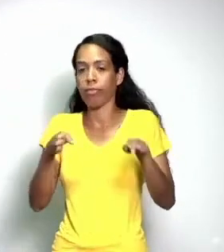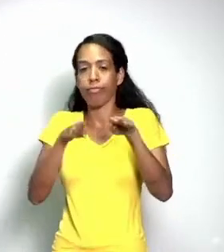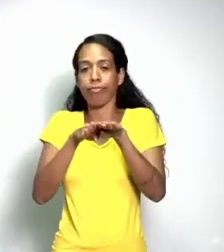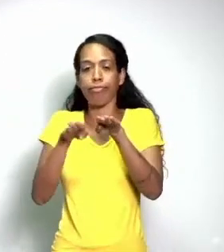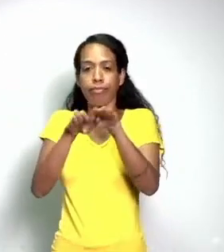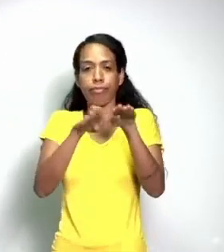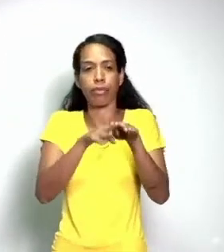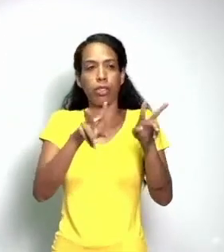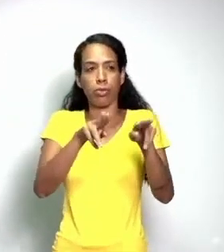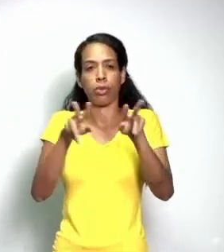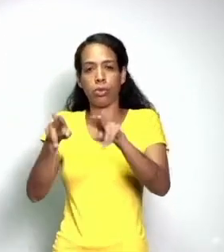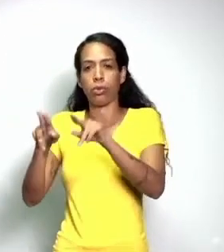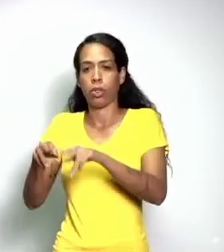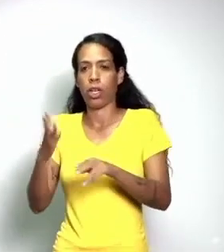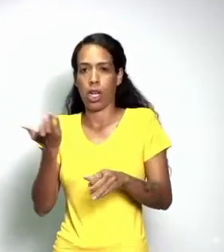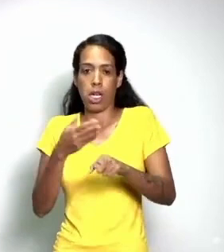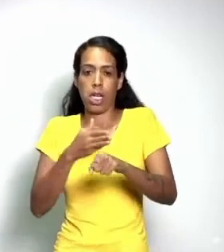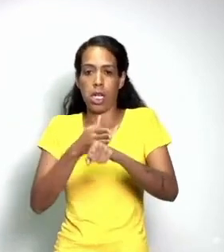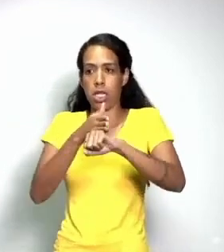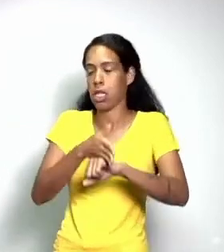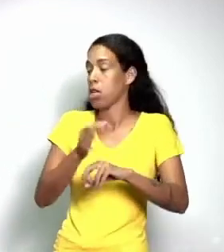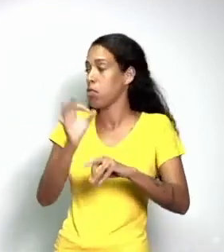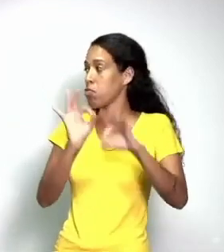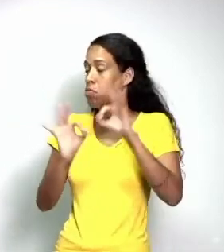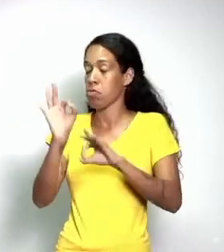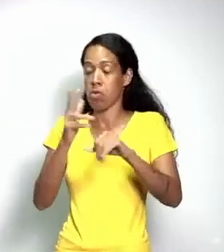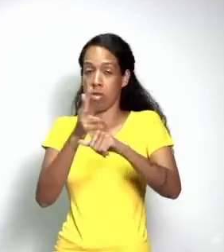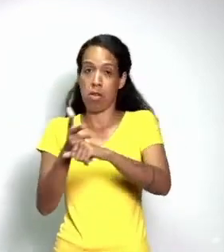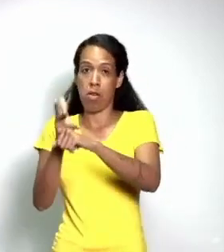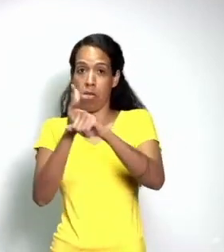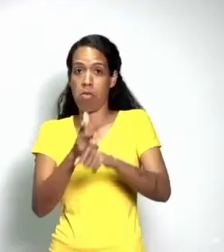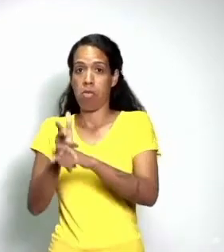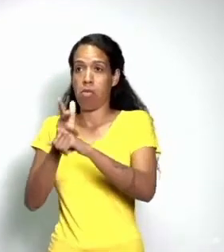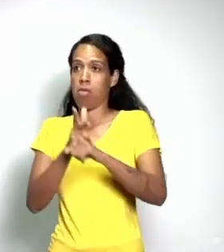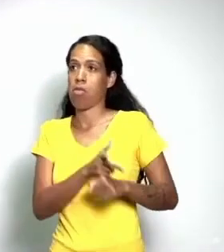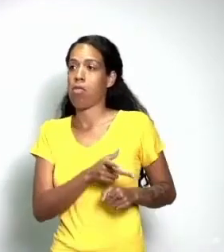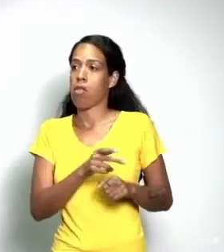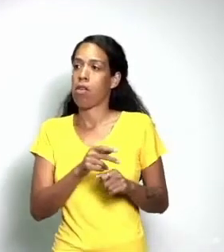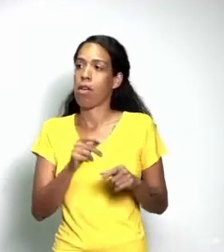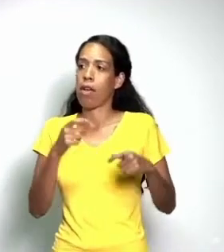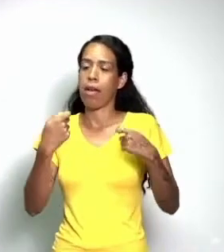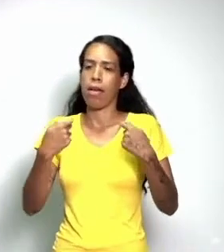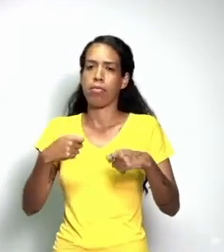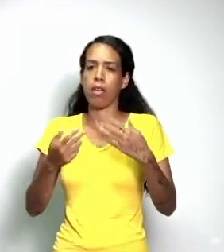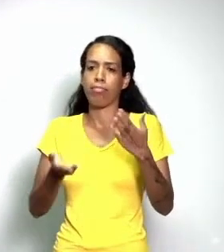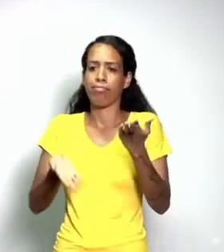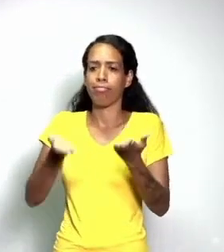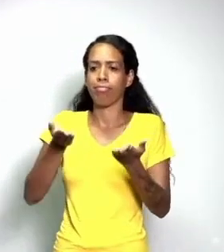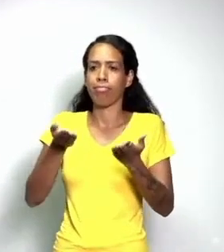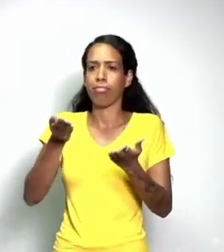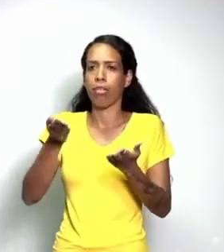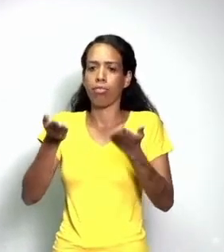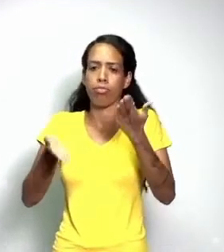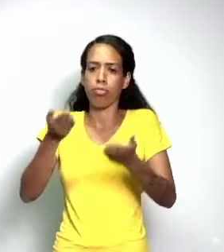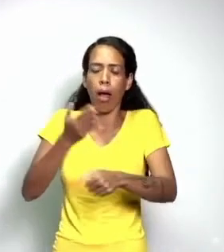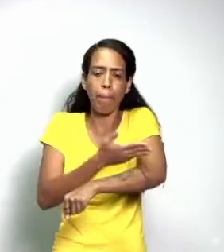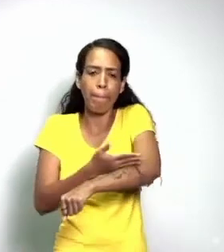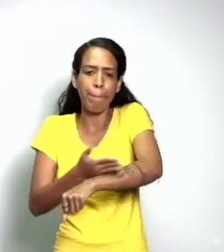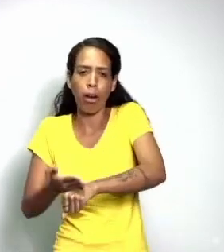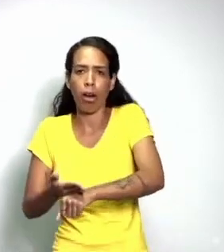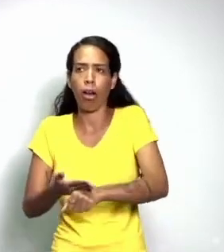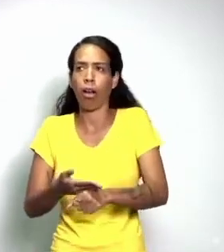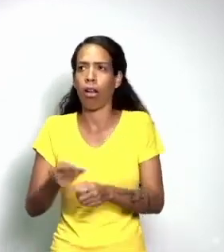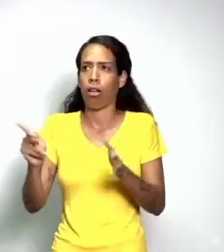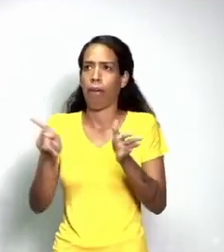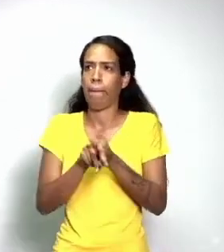filmagens, porque a gente vai alterar a configuração dessa câmera, né? A gente vai mexer no balanço de branco dela, por exemplo, ou na